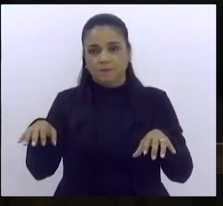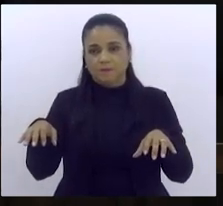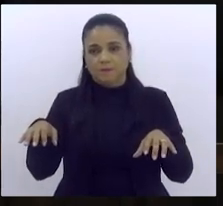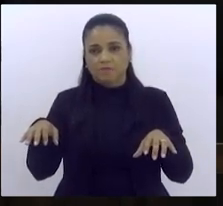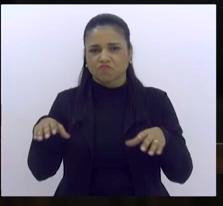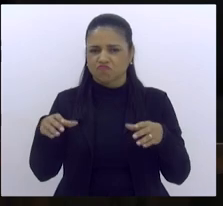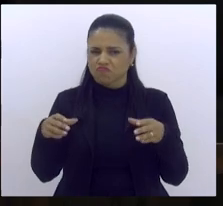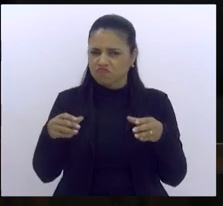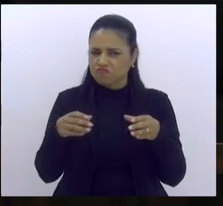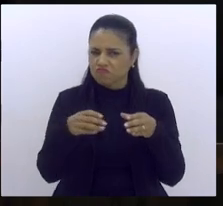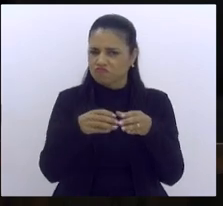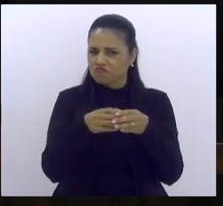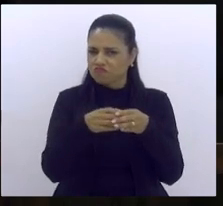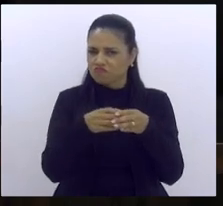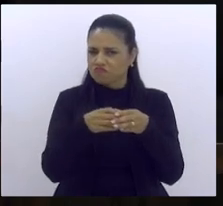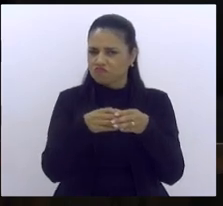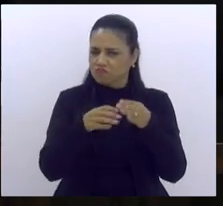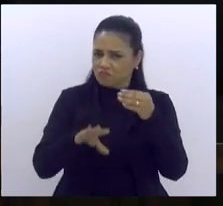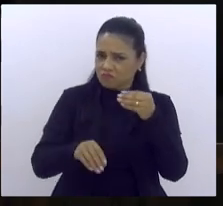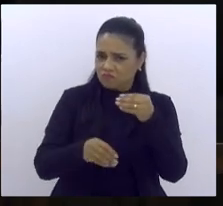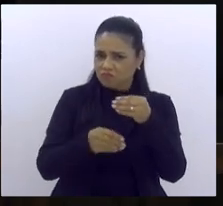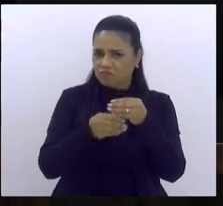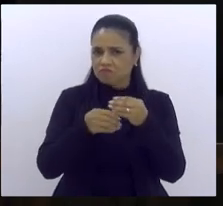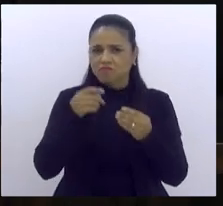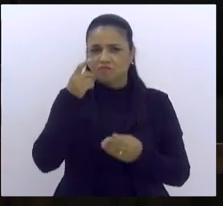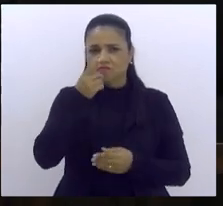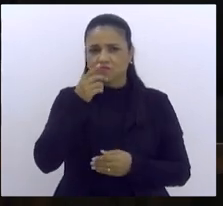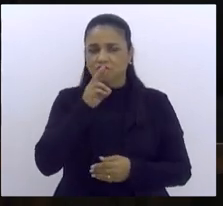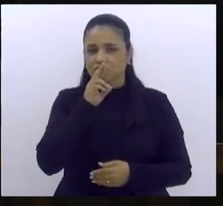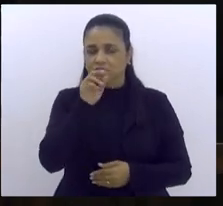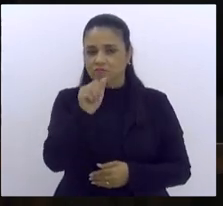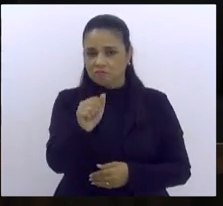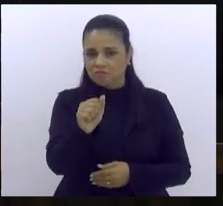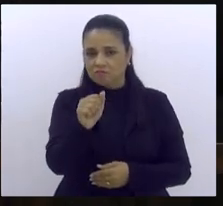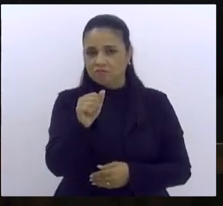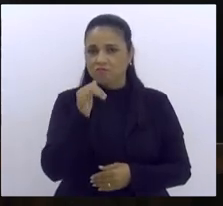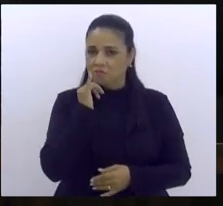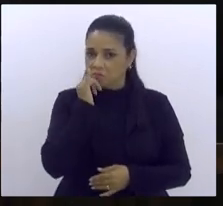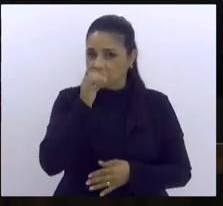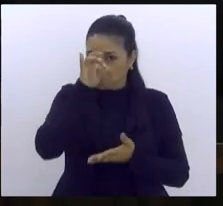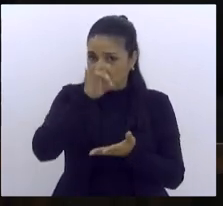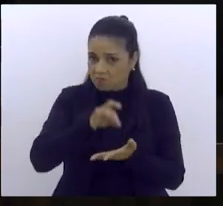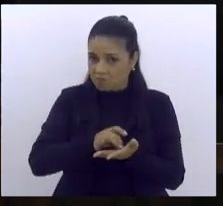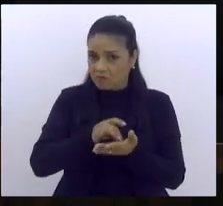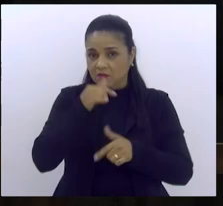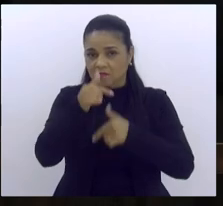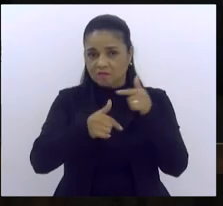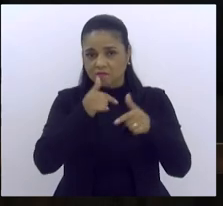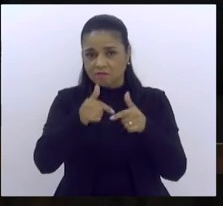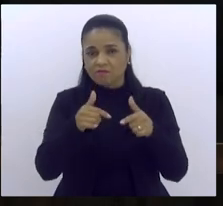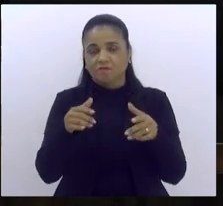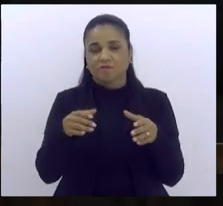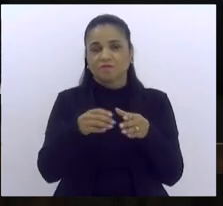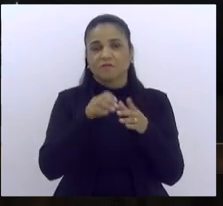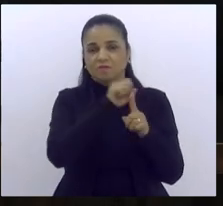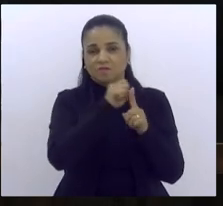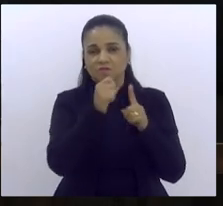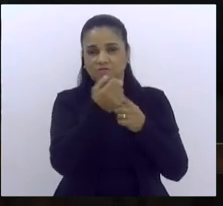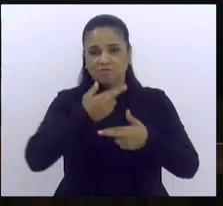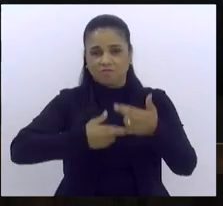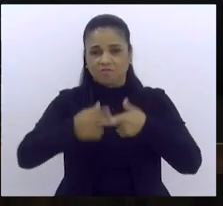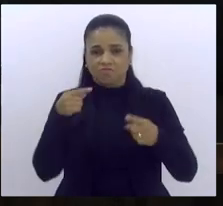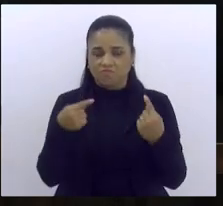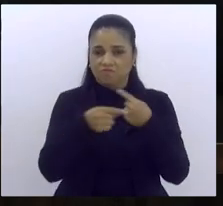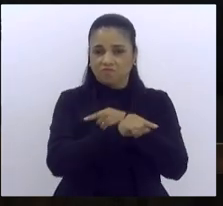Pela constitucionalidade com emendas do deputado Rodrigo Amorim, relator original, de trabalho, legislação social, seguridade social,